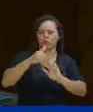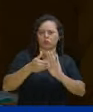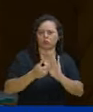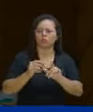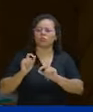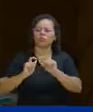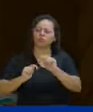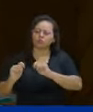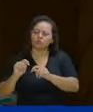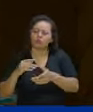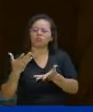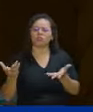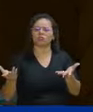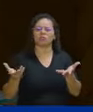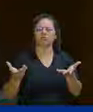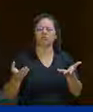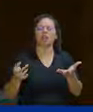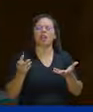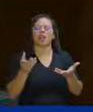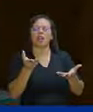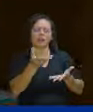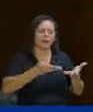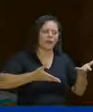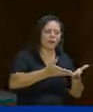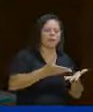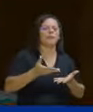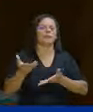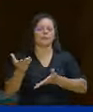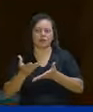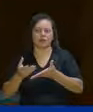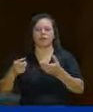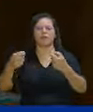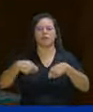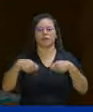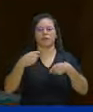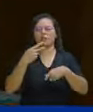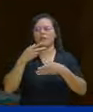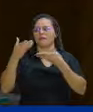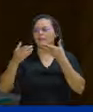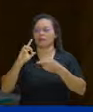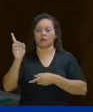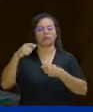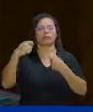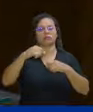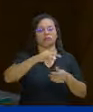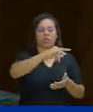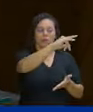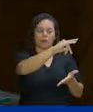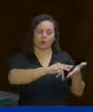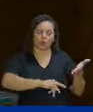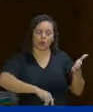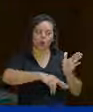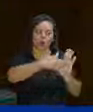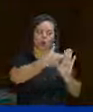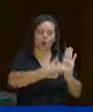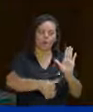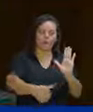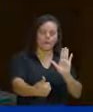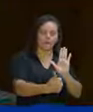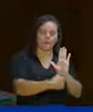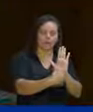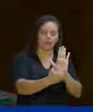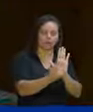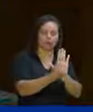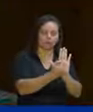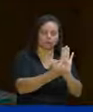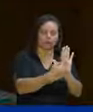de consultoria desenvolvidas ou de atuação em processos contenciosos, sendo devida a demonstração de que